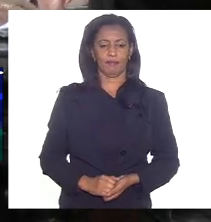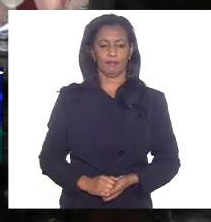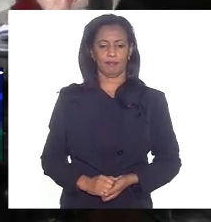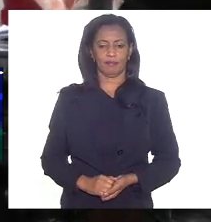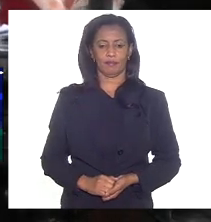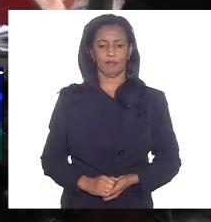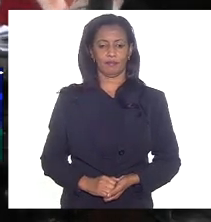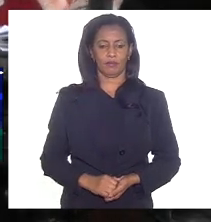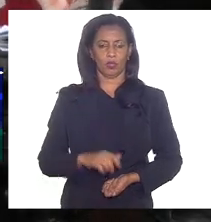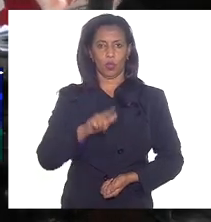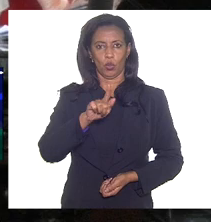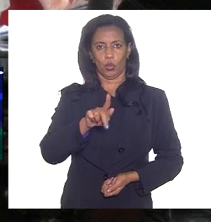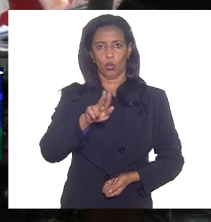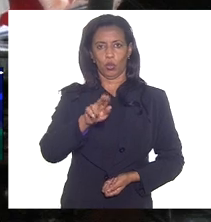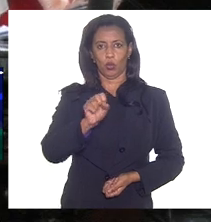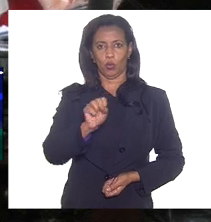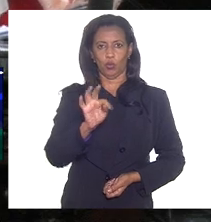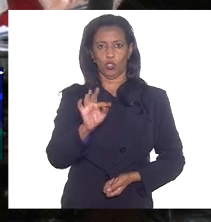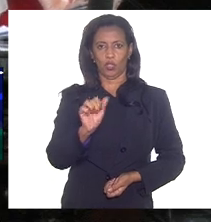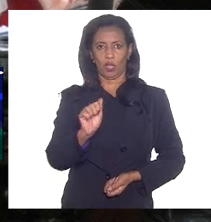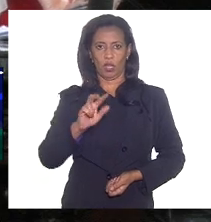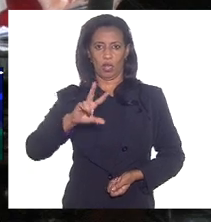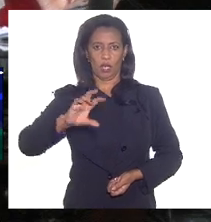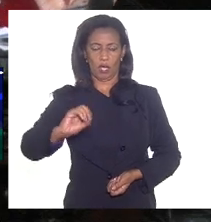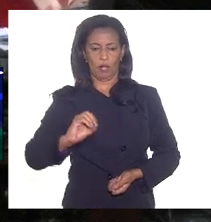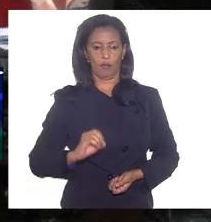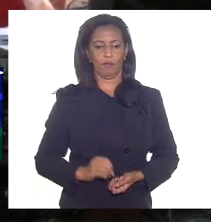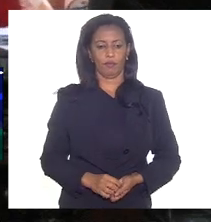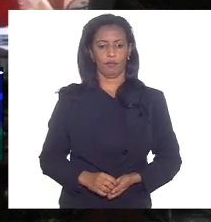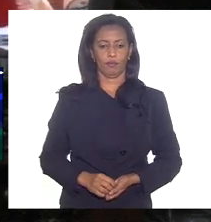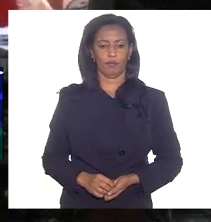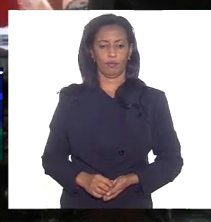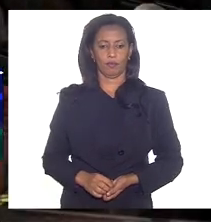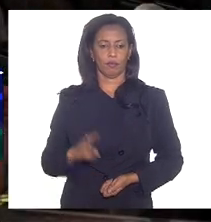Deputado Gustavo Schmidt. Deputado Valdeque Carneiro.